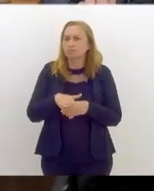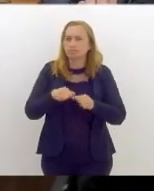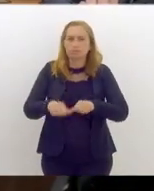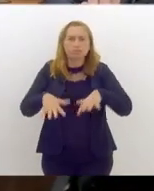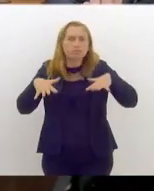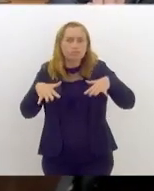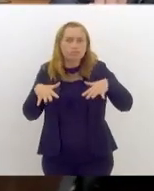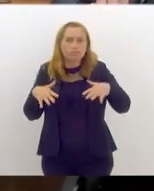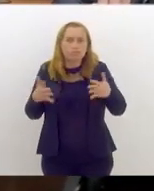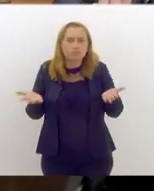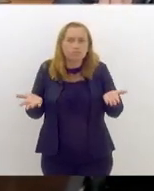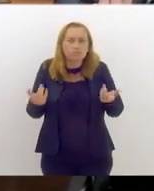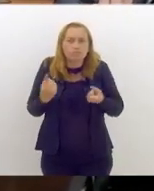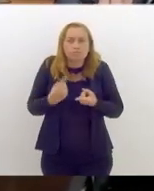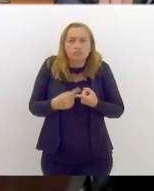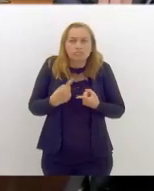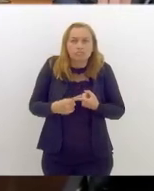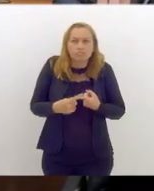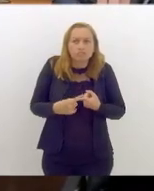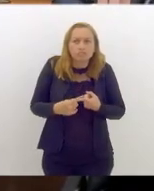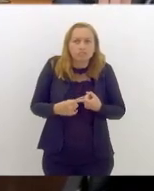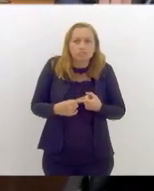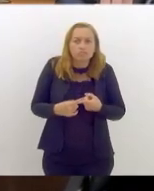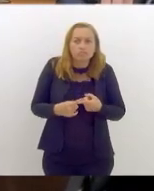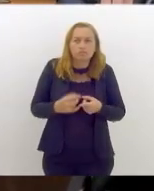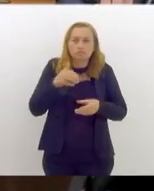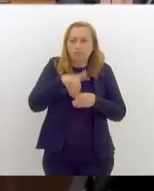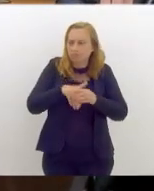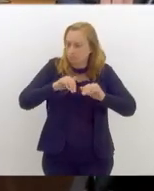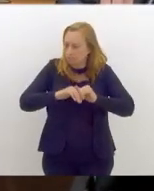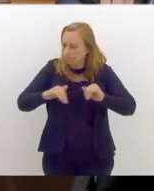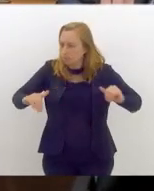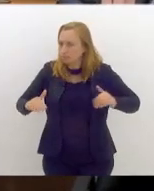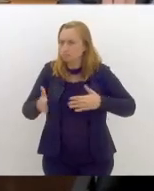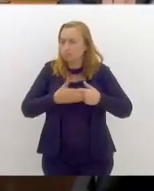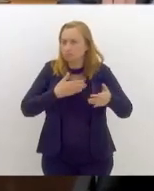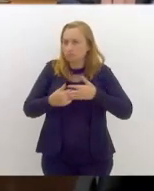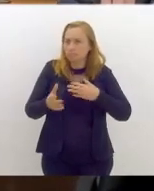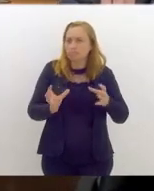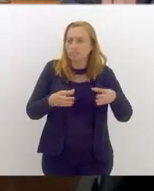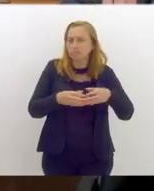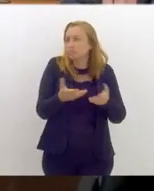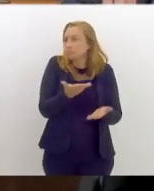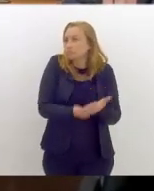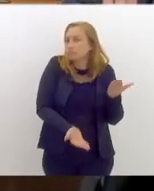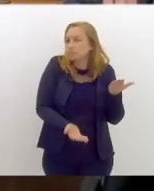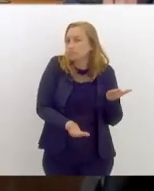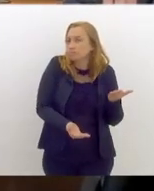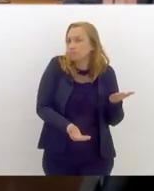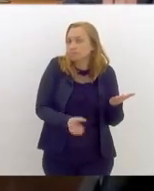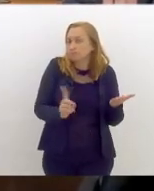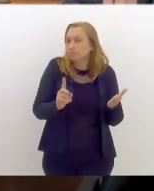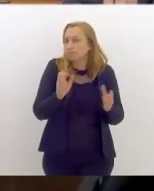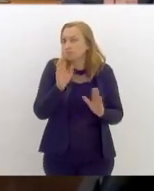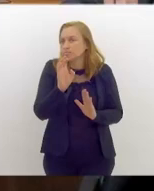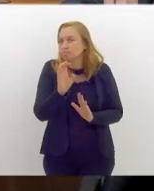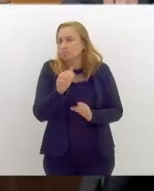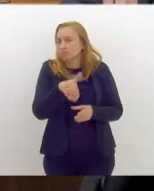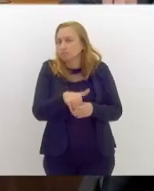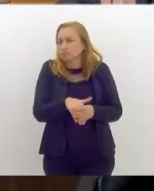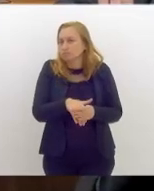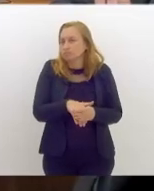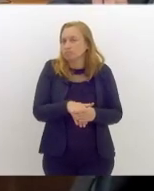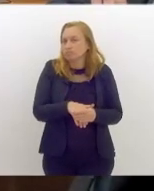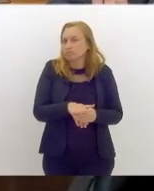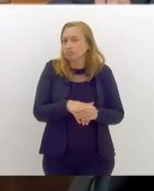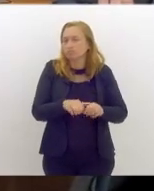Plenário porque quando você tem um voto em separado em qualquer comissão ele é derrotado ele não é votado em plenário não pode ser